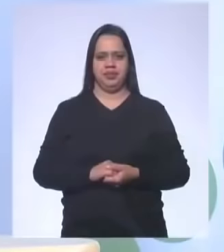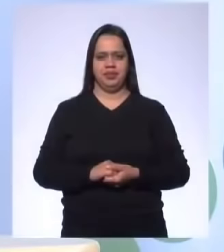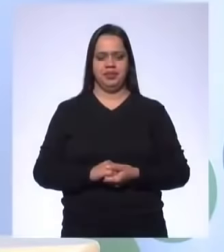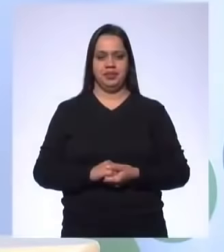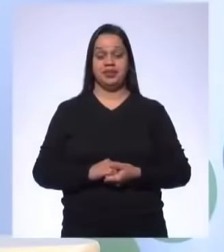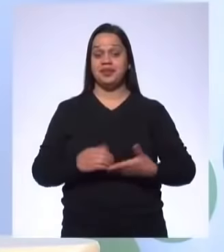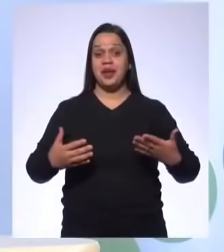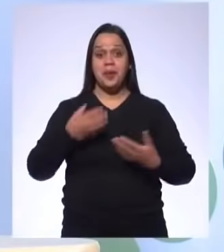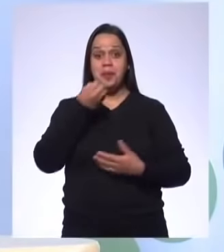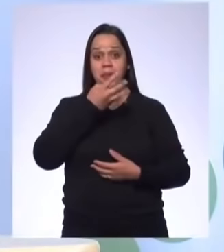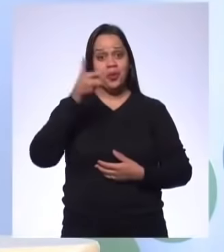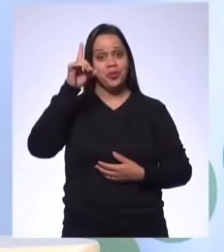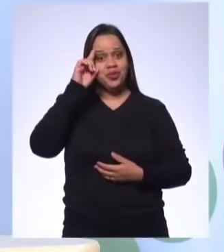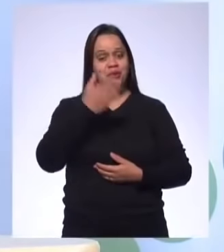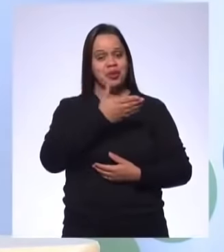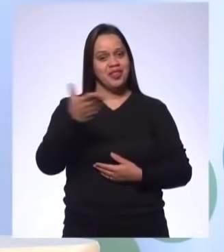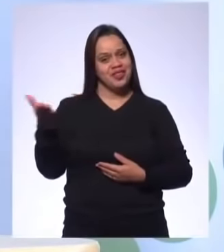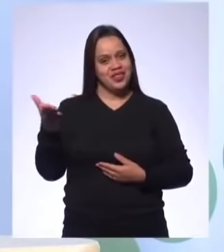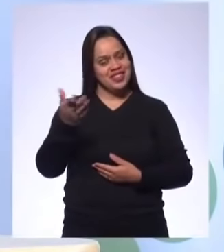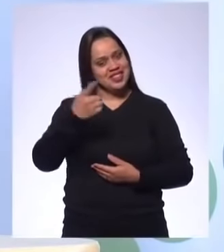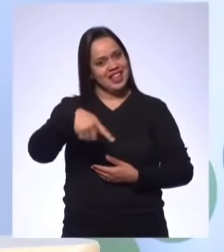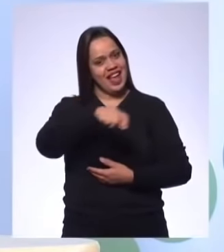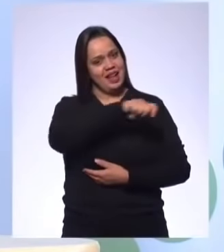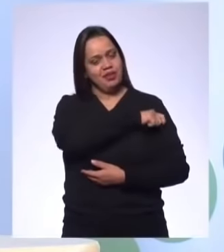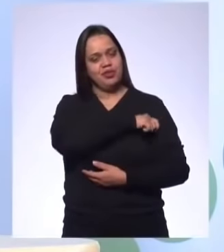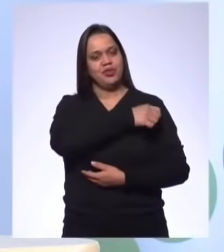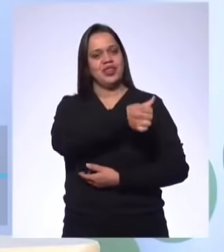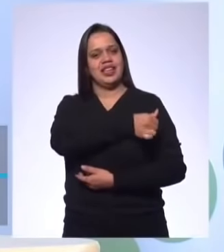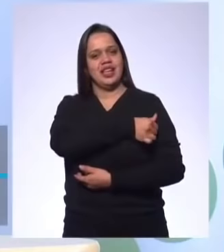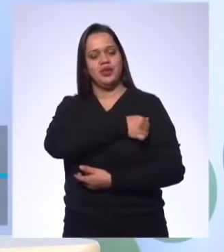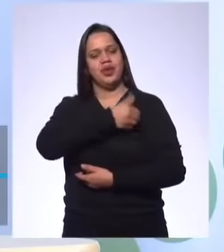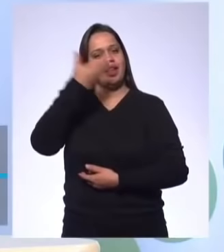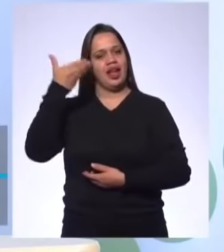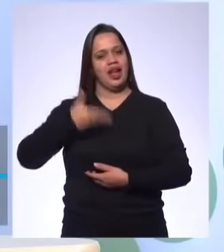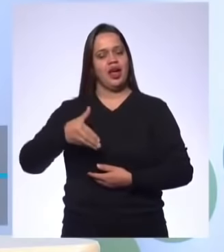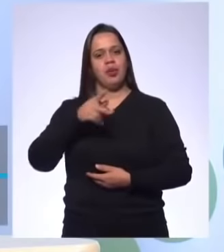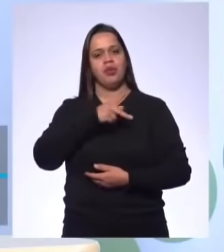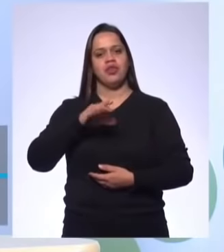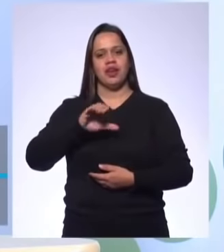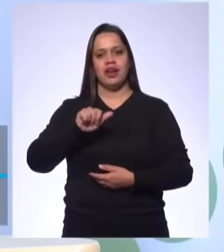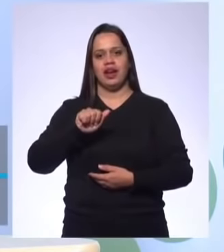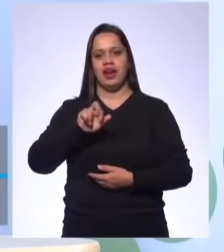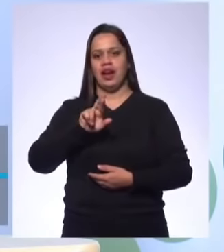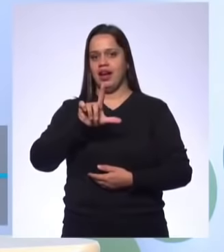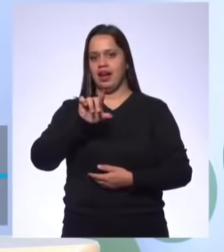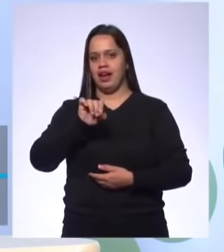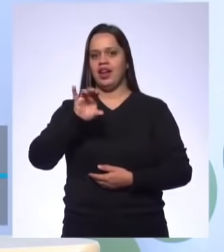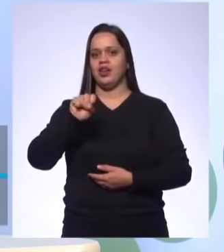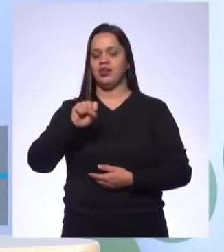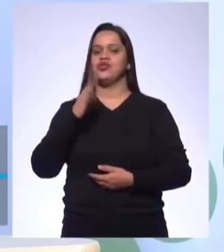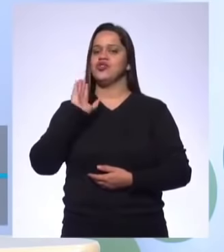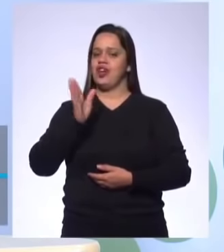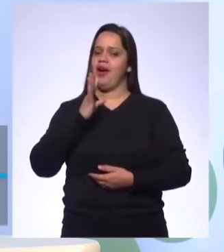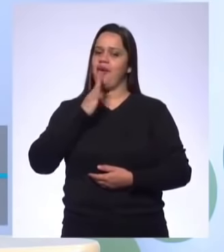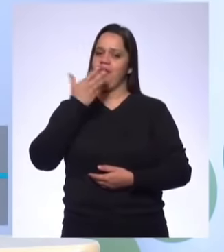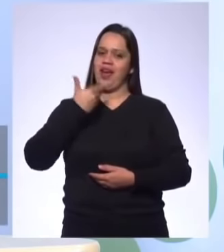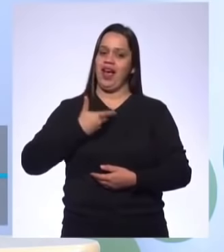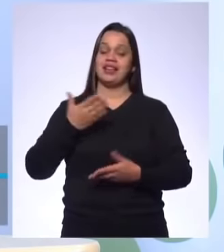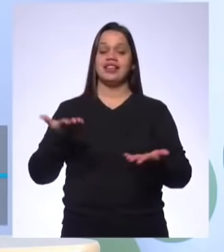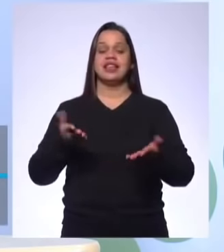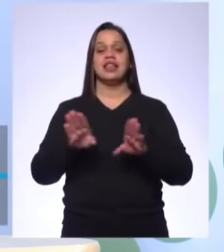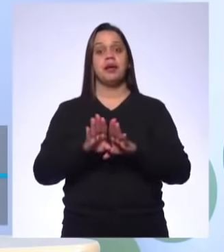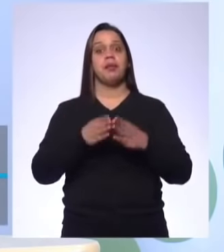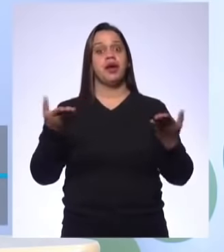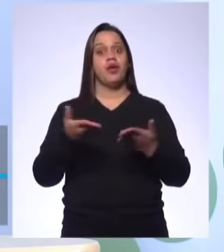Muito bom dia, garotada do sexto ano. Eu sou o professor Carlos Neri, vocês já conhecem. E também vamos desejar